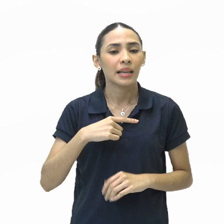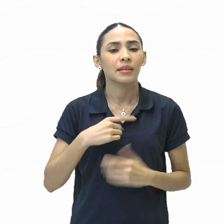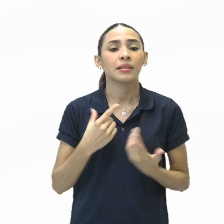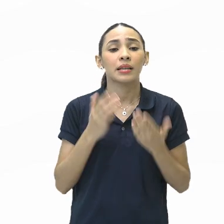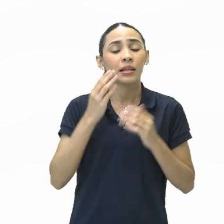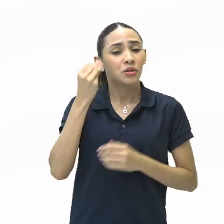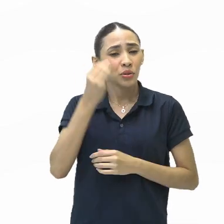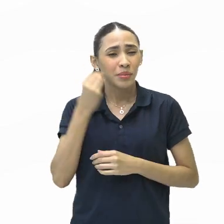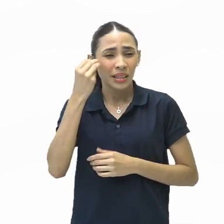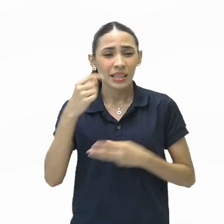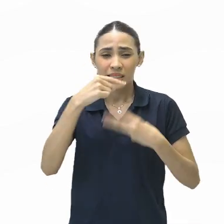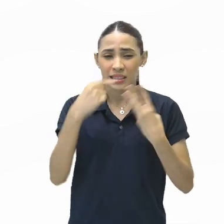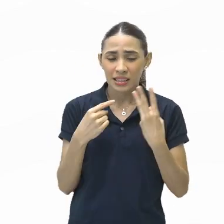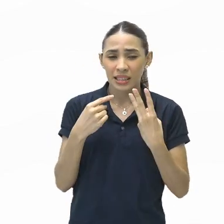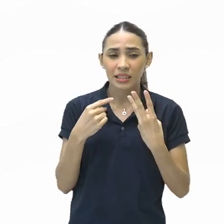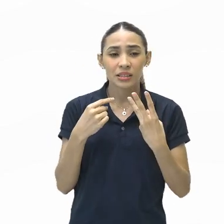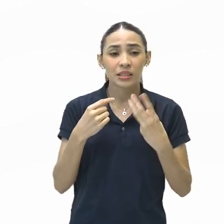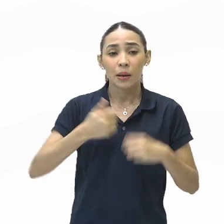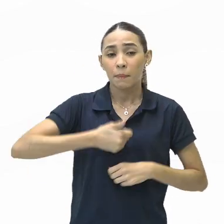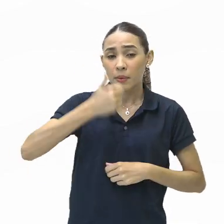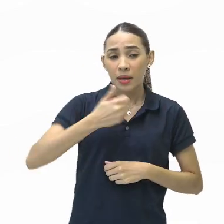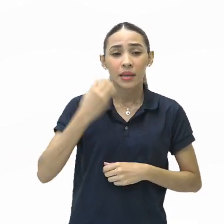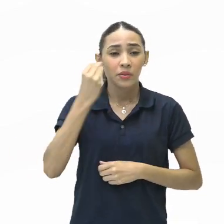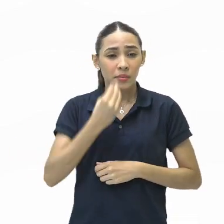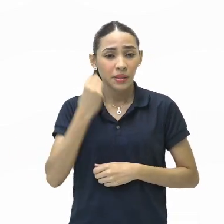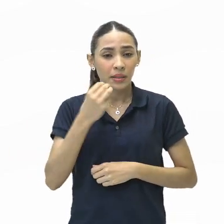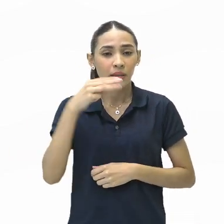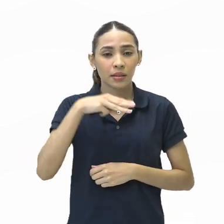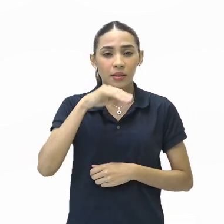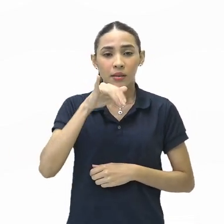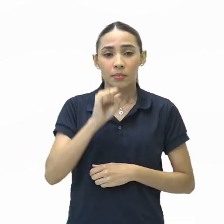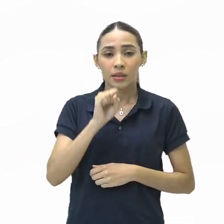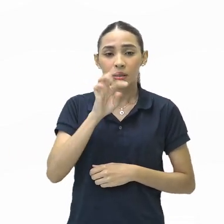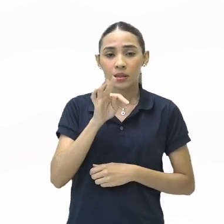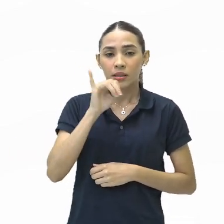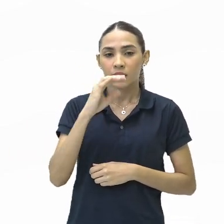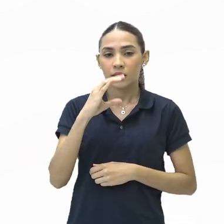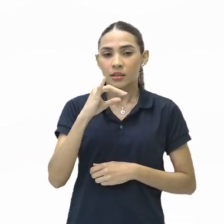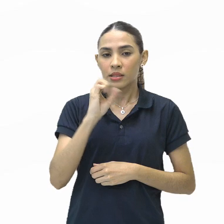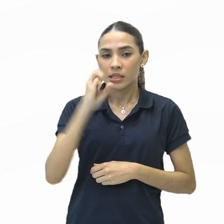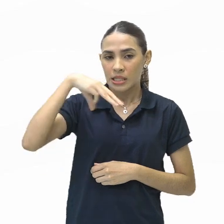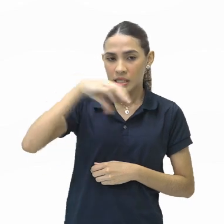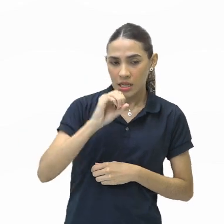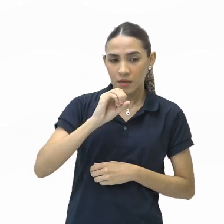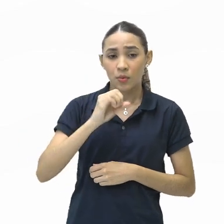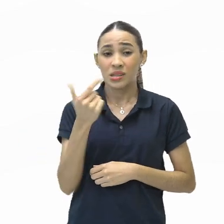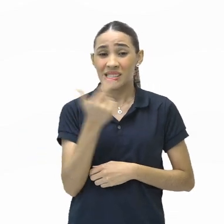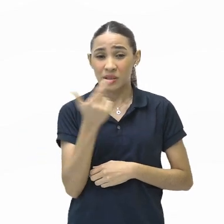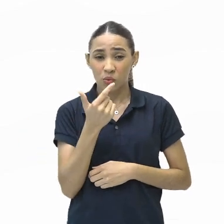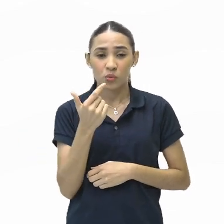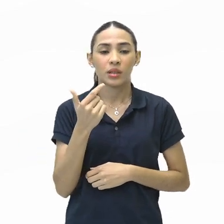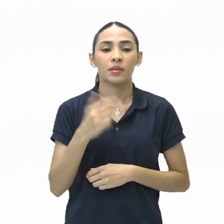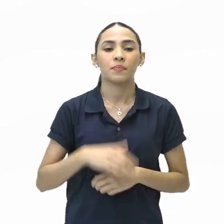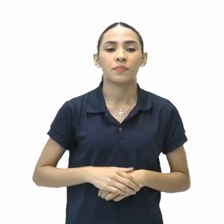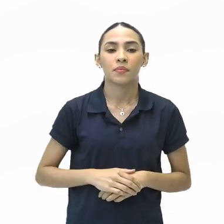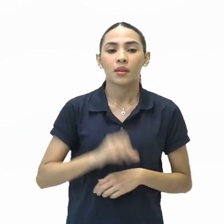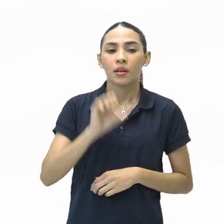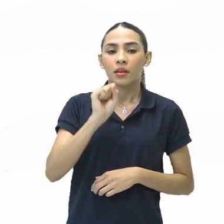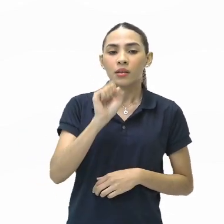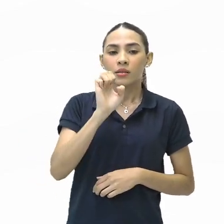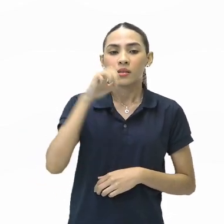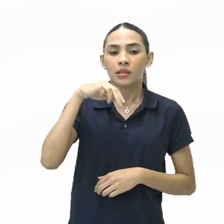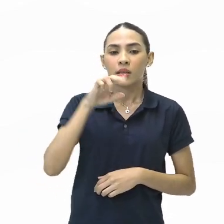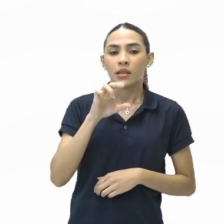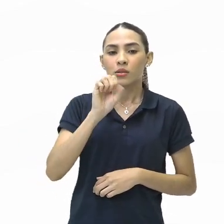ele tem 3 fases. A primeira fase é o misticismo, tá? A segunda fase, sensualismo.